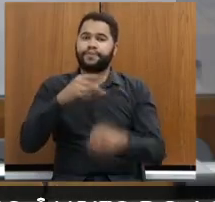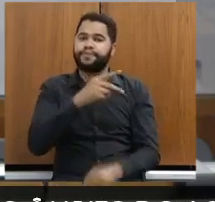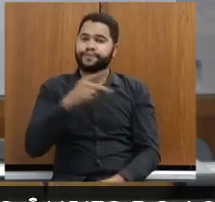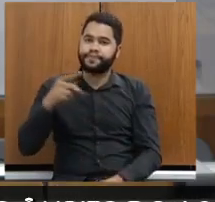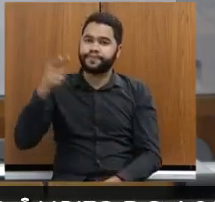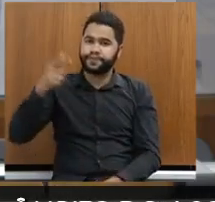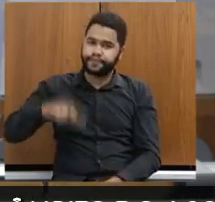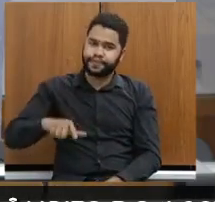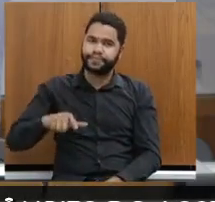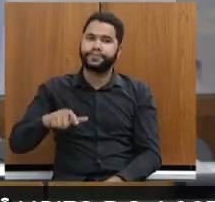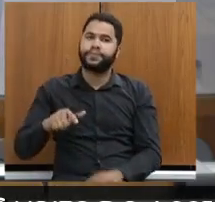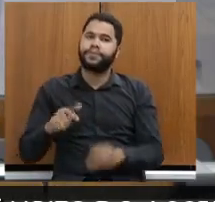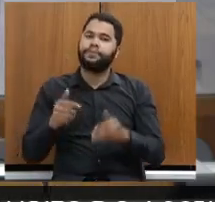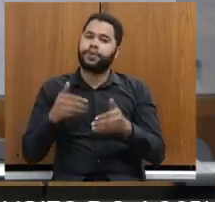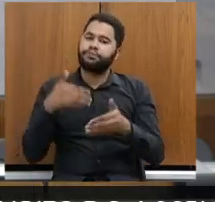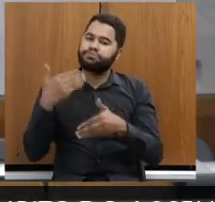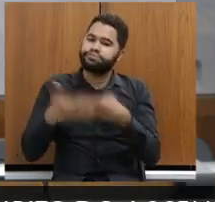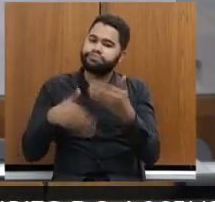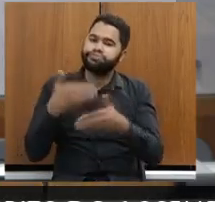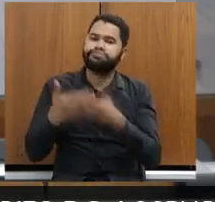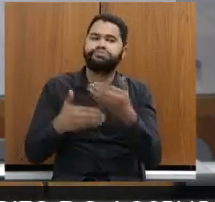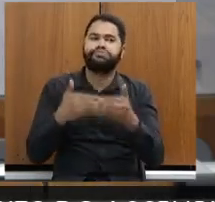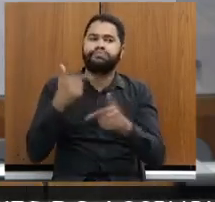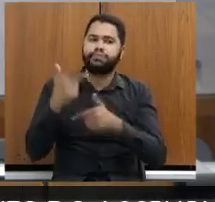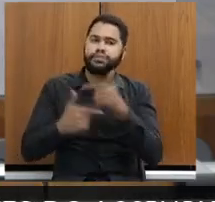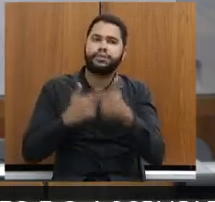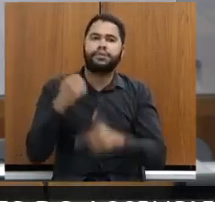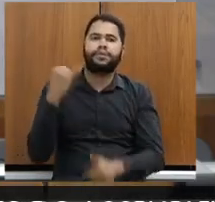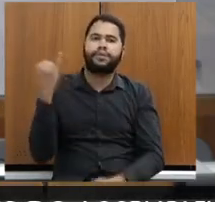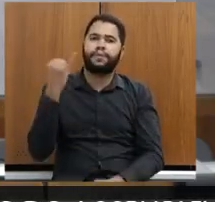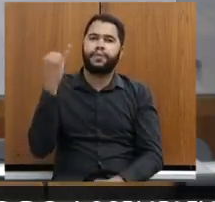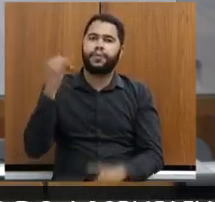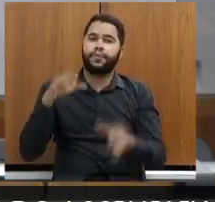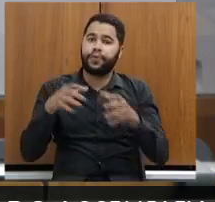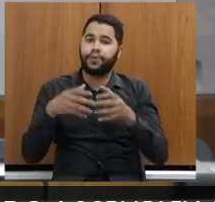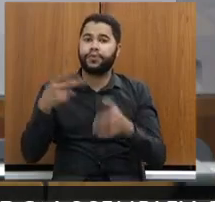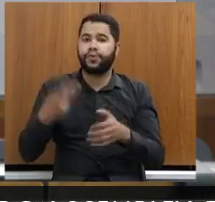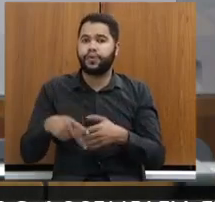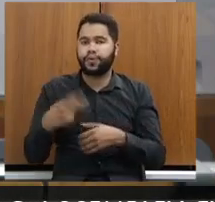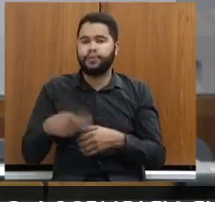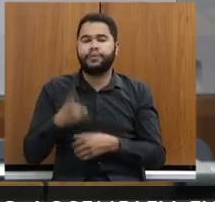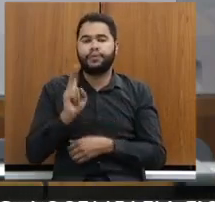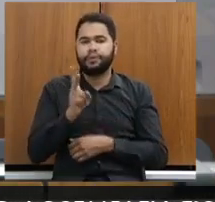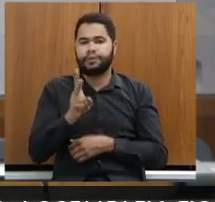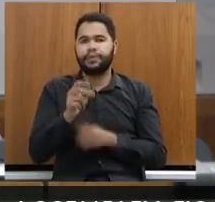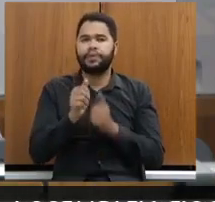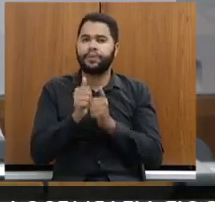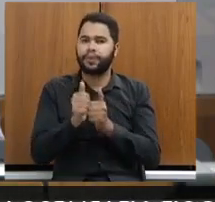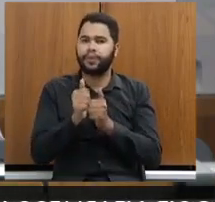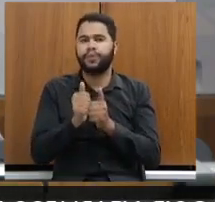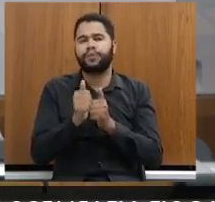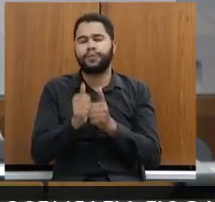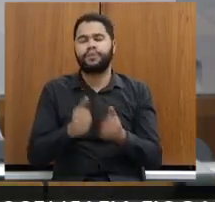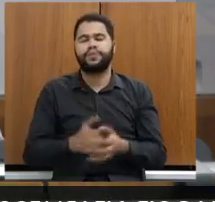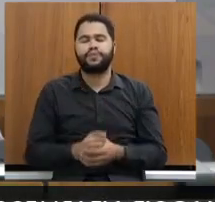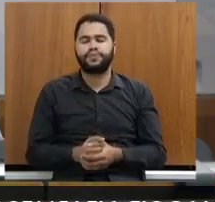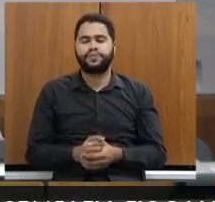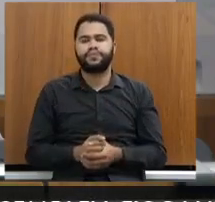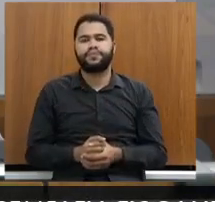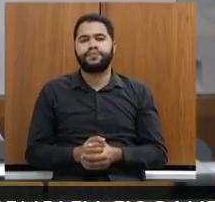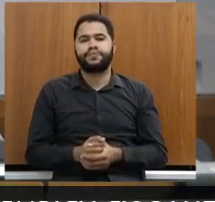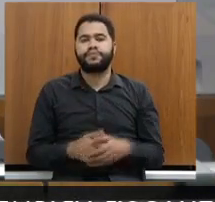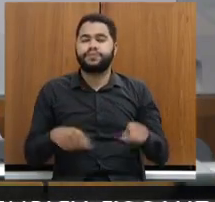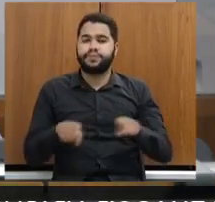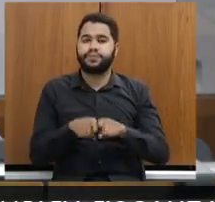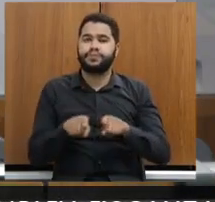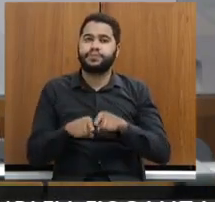mais uma vez pela condução dos trabalhos né dizer da importância dessa comissão que a gente sempre acompanha bem de perto né